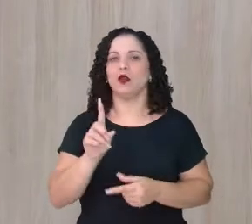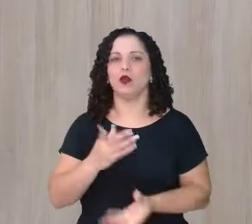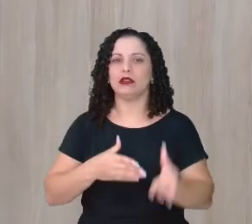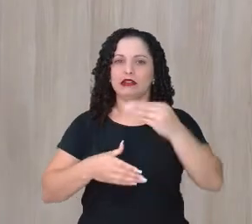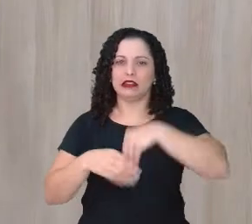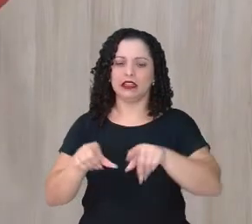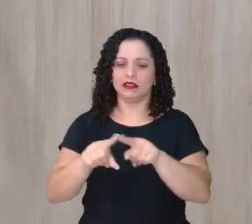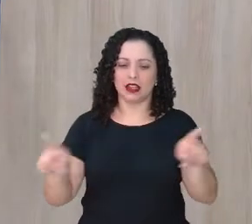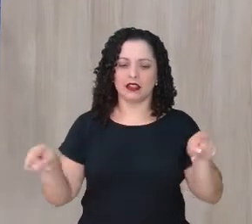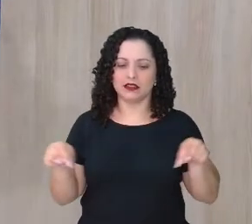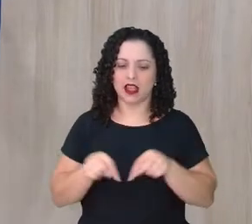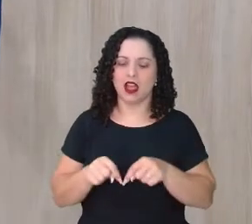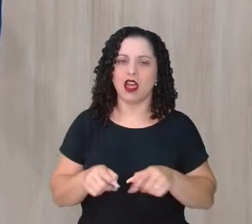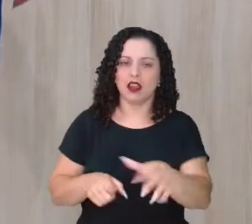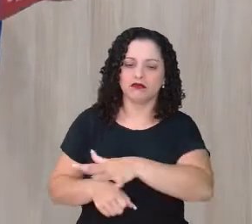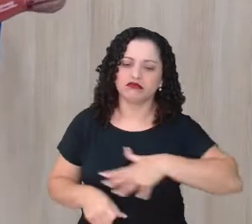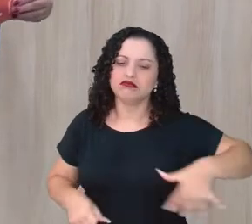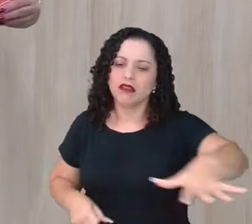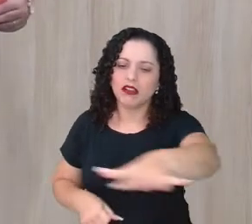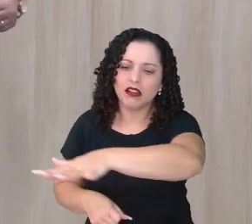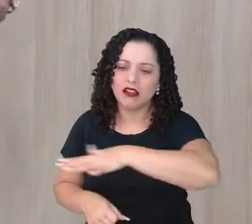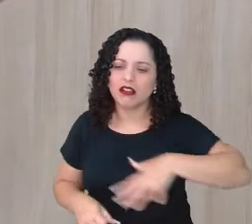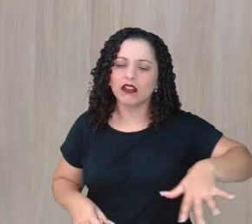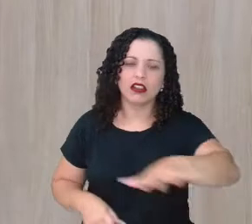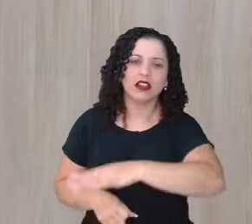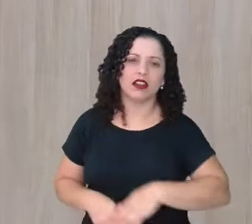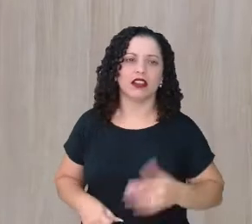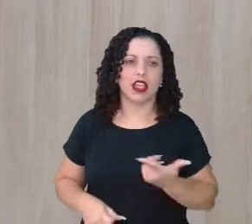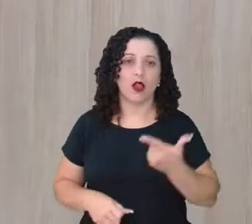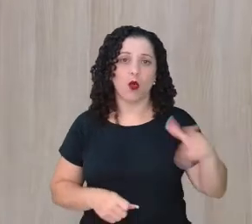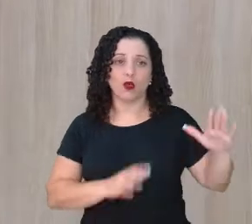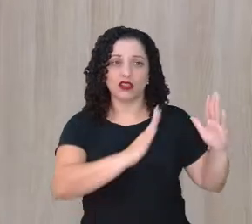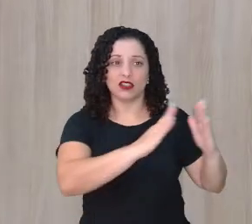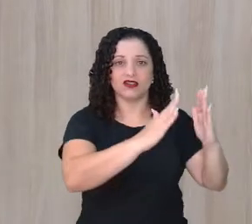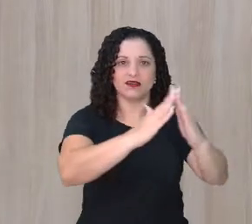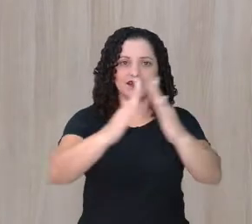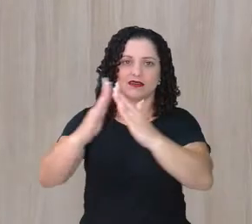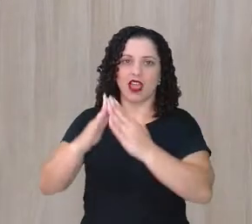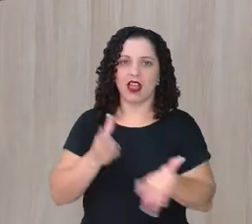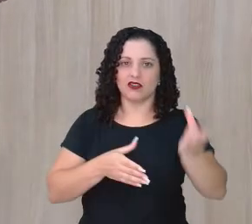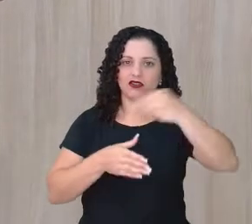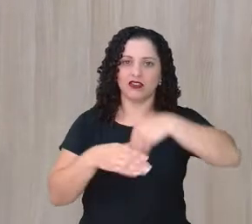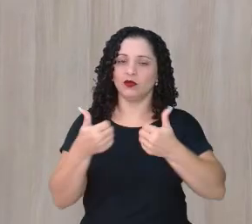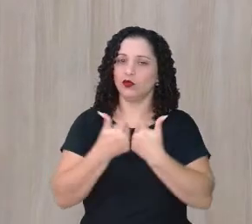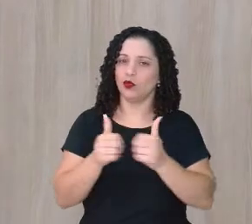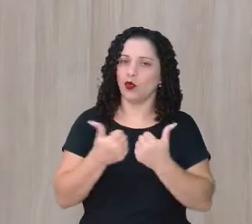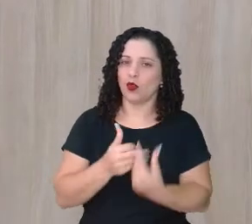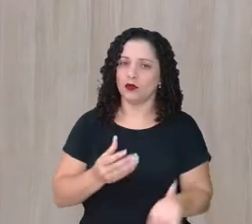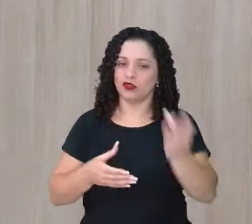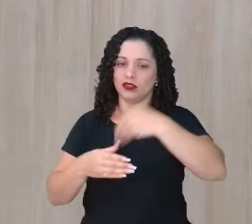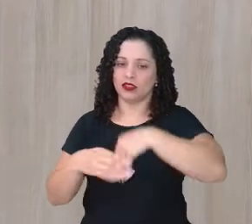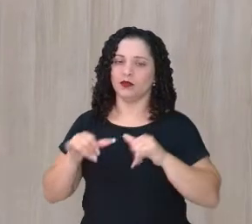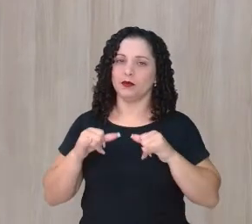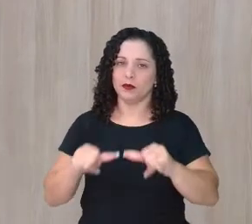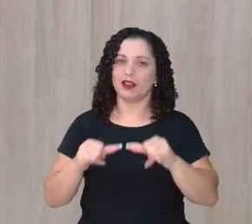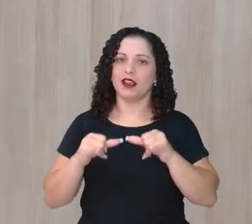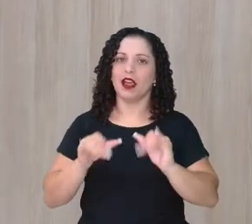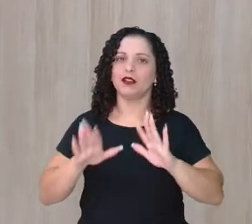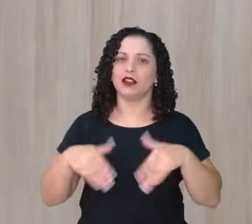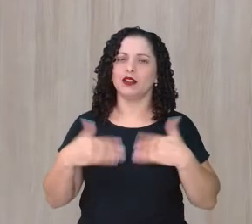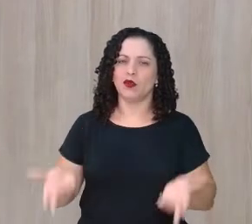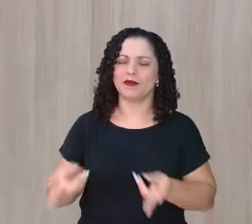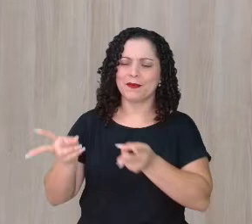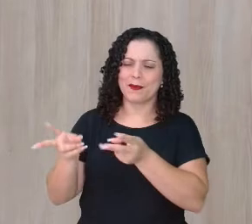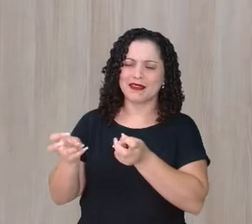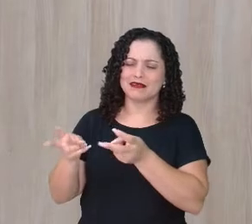aula, acontece no pátio, com colegas de outras turmas, dentro do ônibus, dentro de supermercado. Então, a gente, quando percebe esse